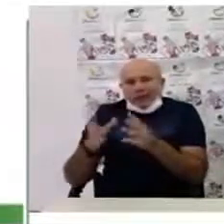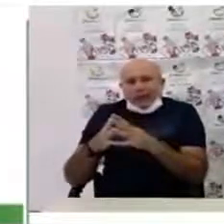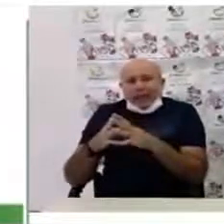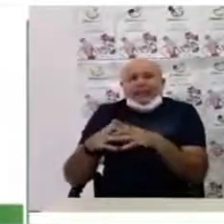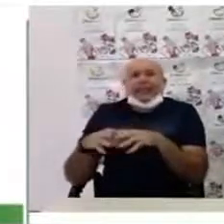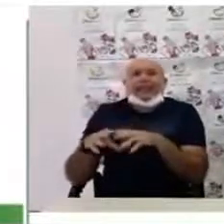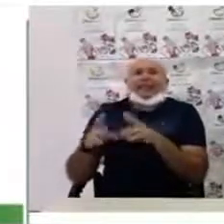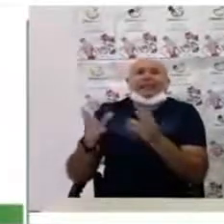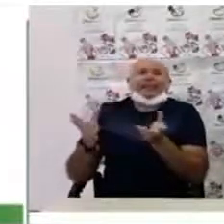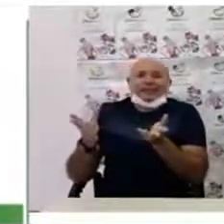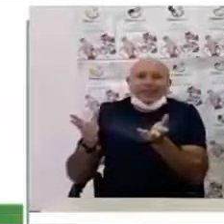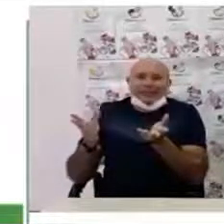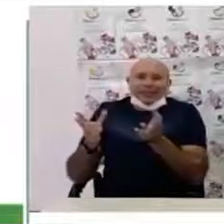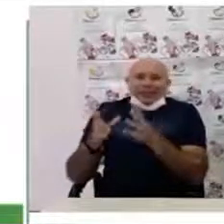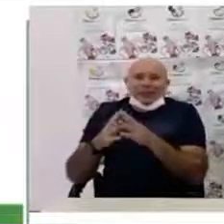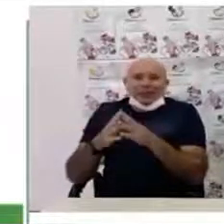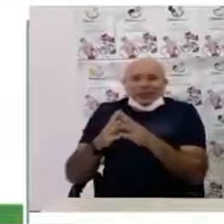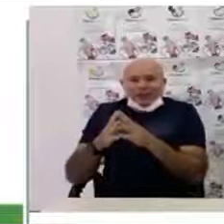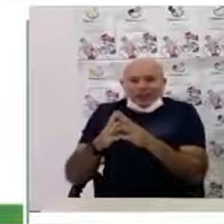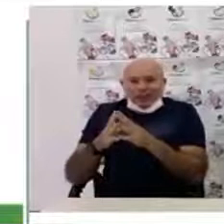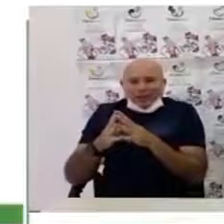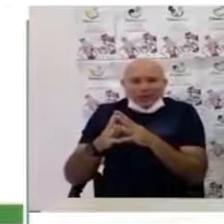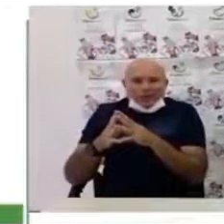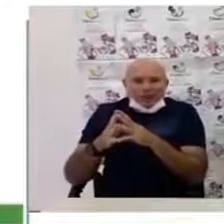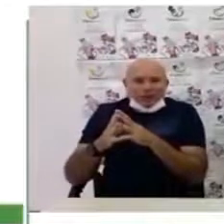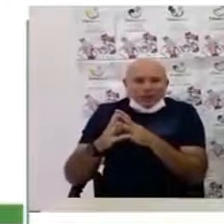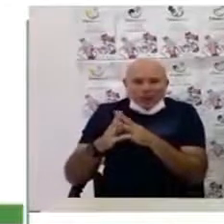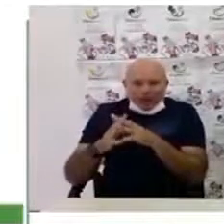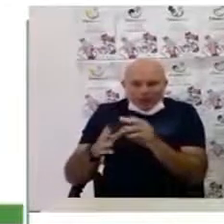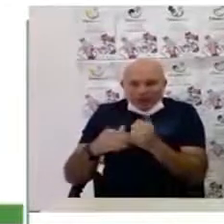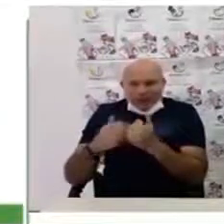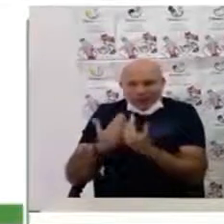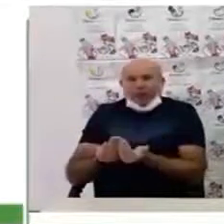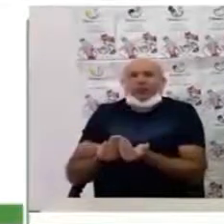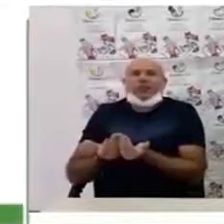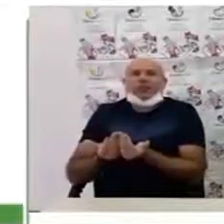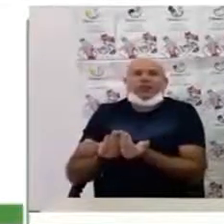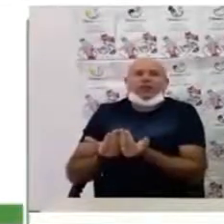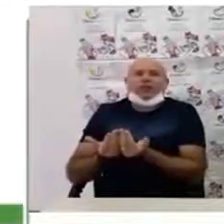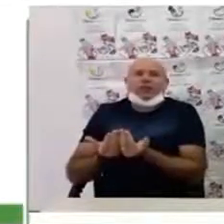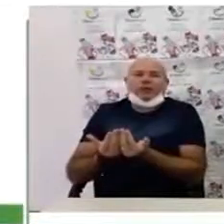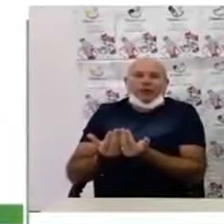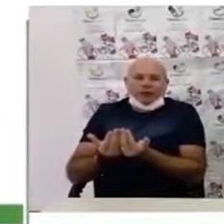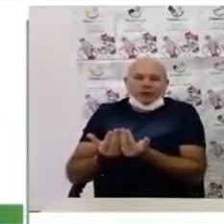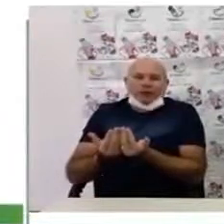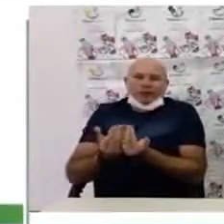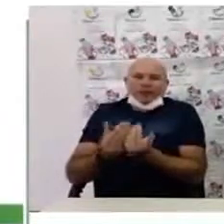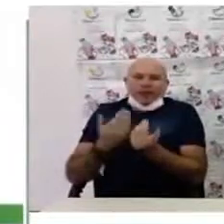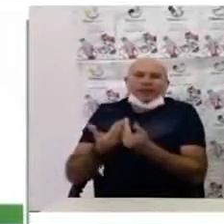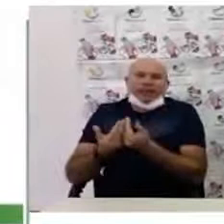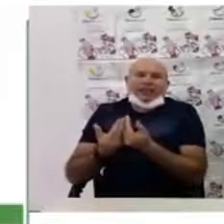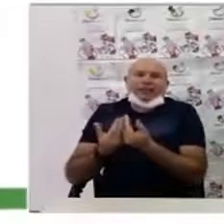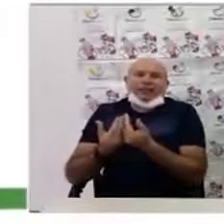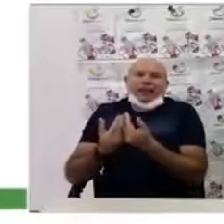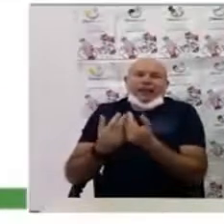aulas, reza a lenda que veio, então, o modelo atômico de Niels Bohr, que veio depois do modelo atômico de Rutherford. Pode passar